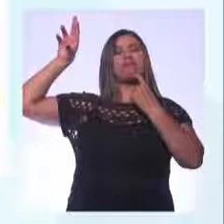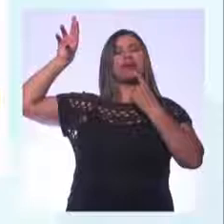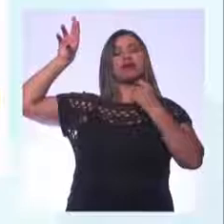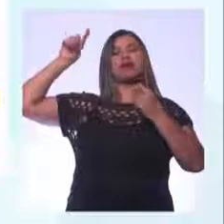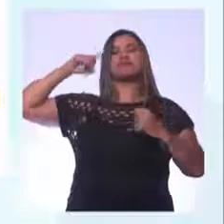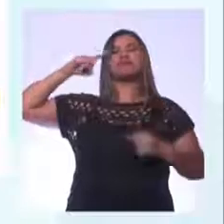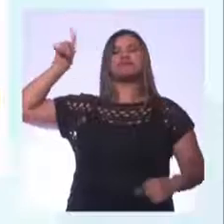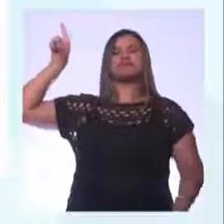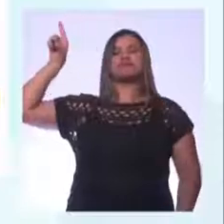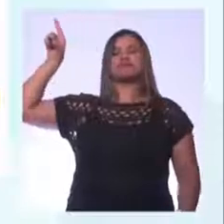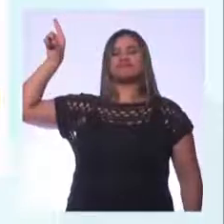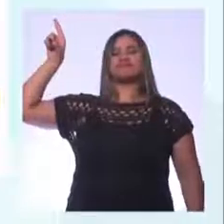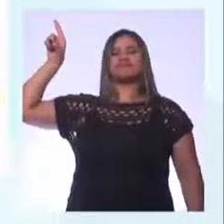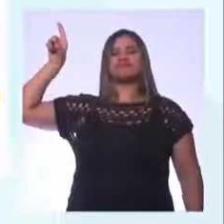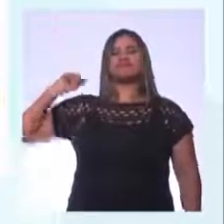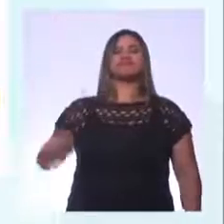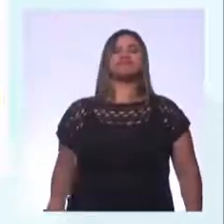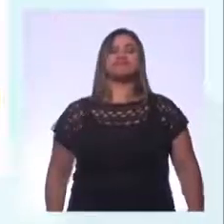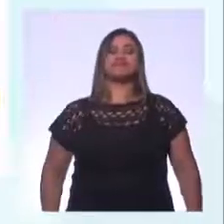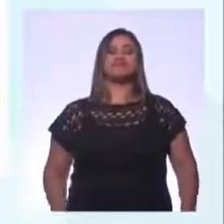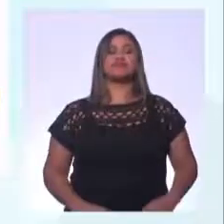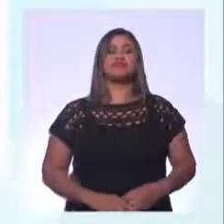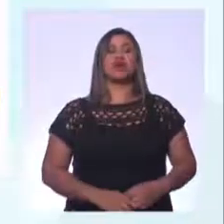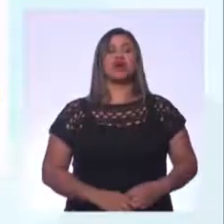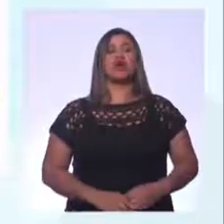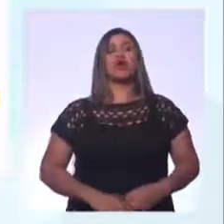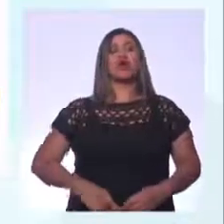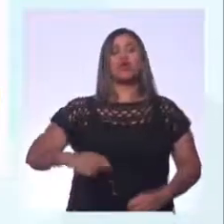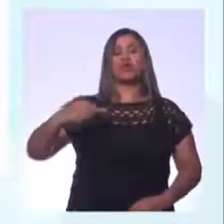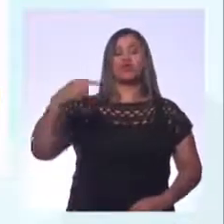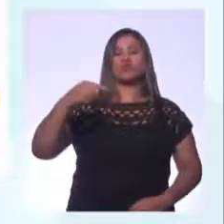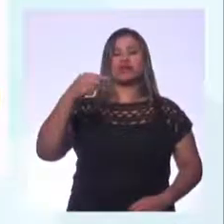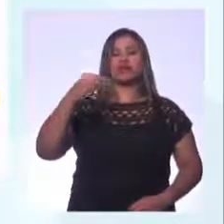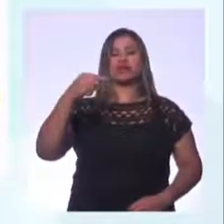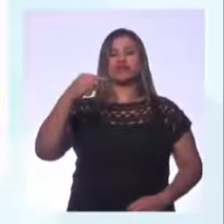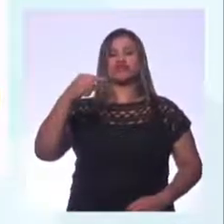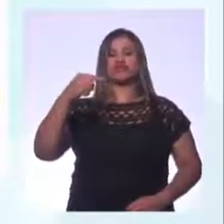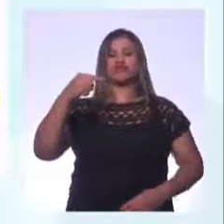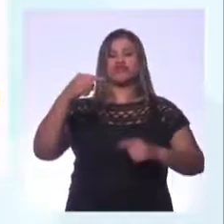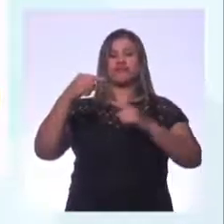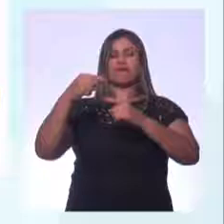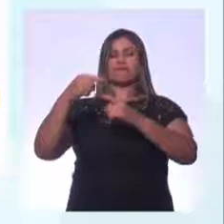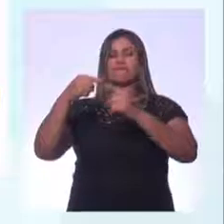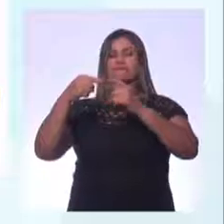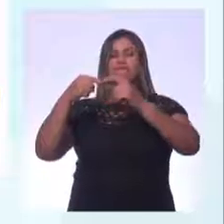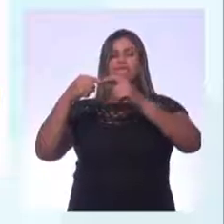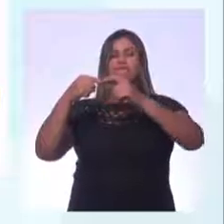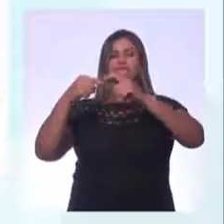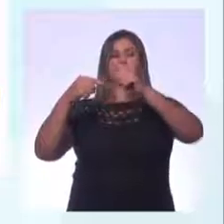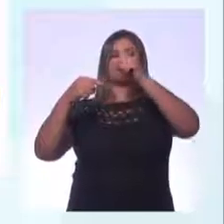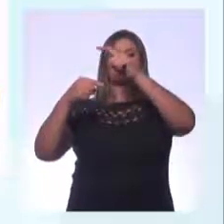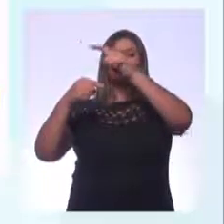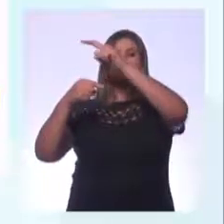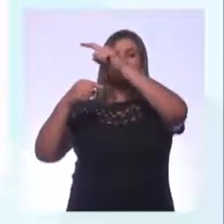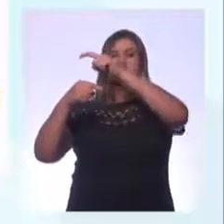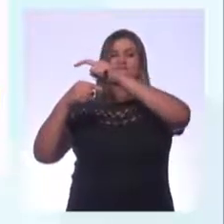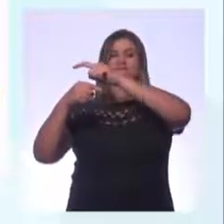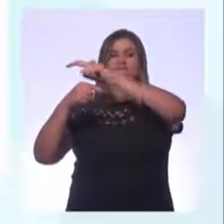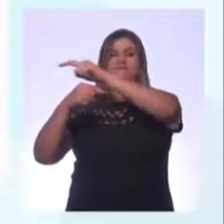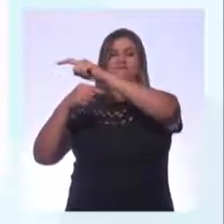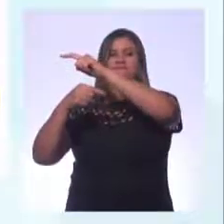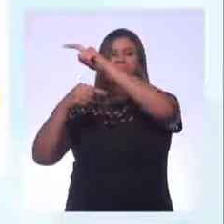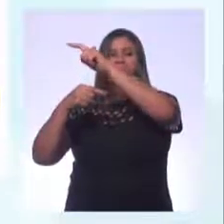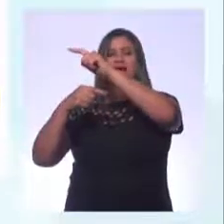direito da imagem. Do polo negativo da pilha, que é onde está o sinal de menos, aparece